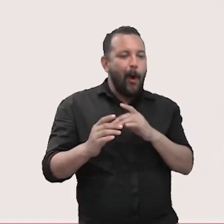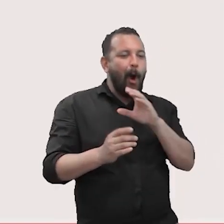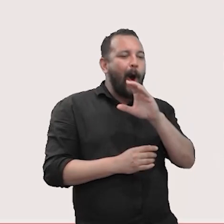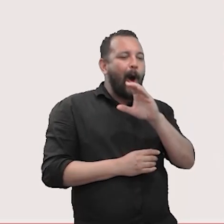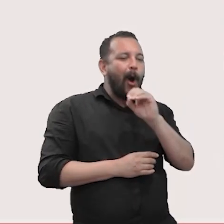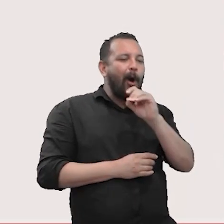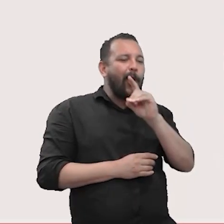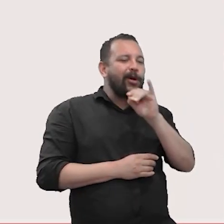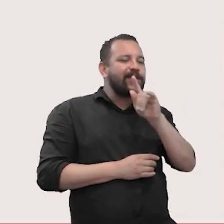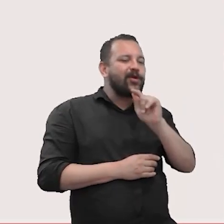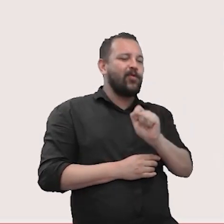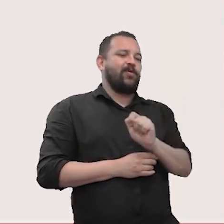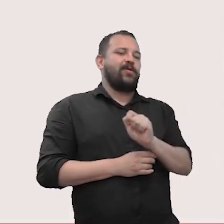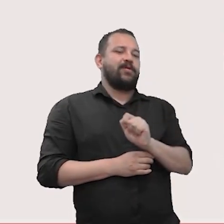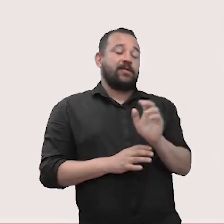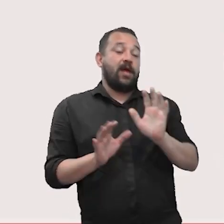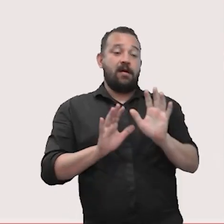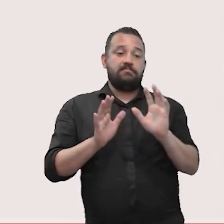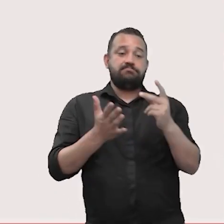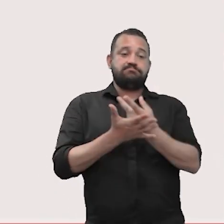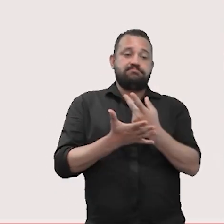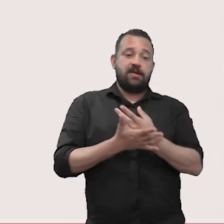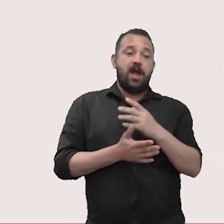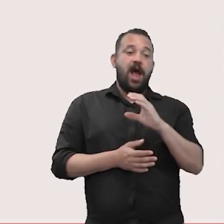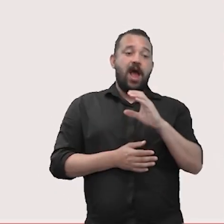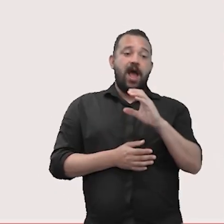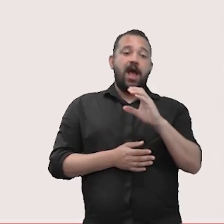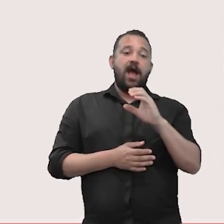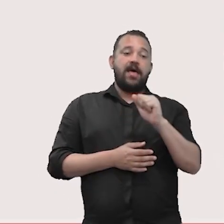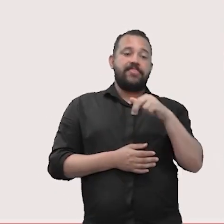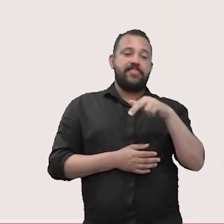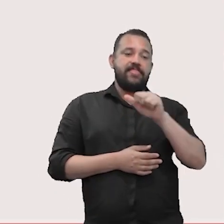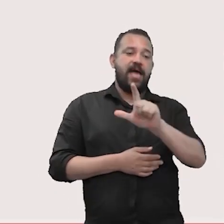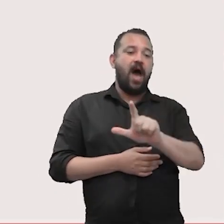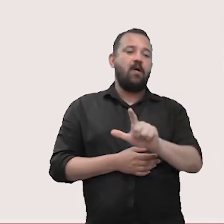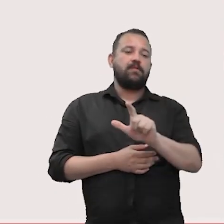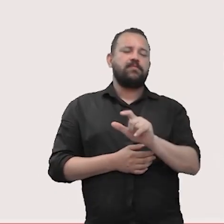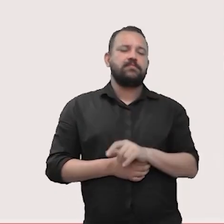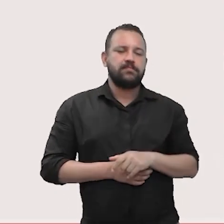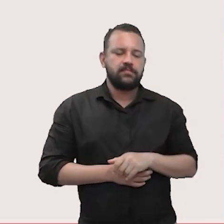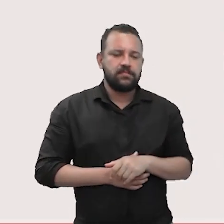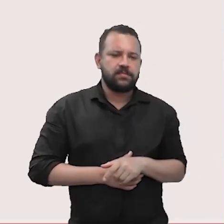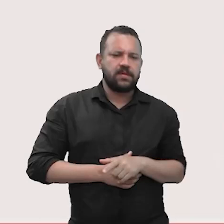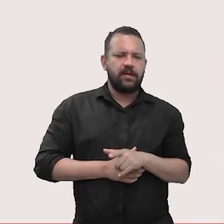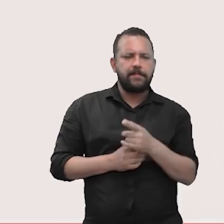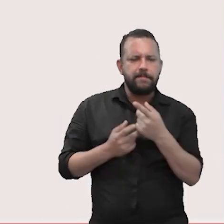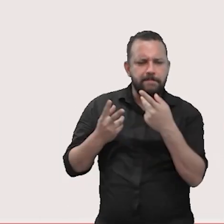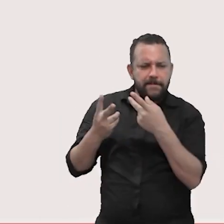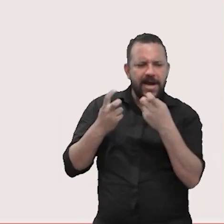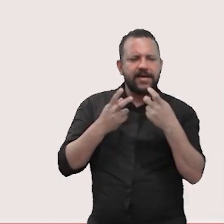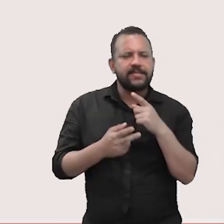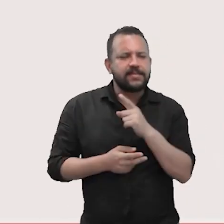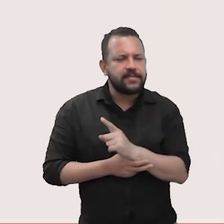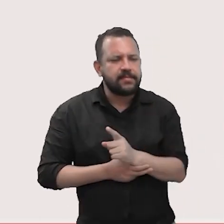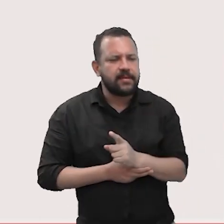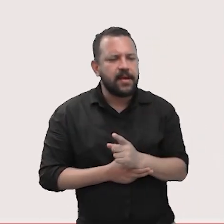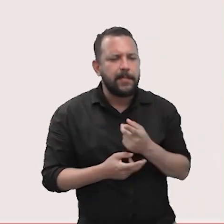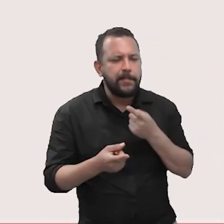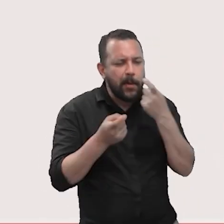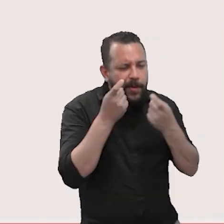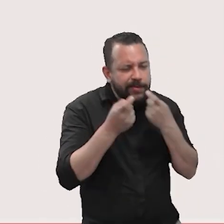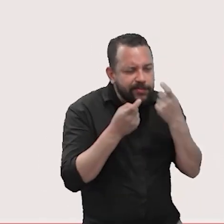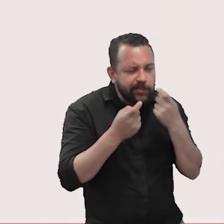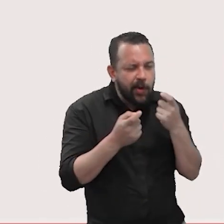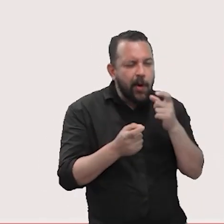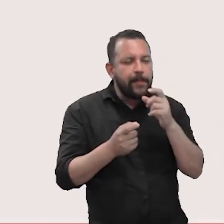código, não é com o código, na verdade é com o canal de comunicação, tá? A função que se preocupa com o código linguístico, quando o